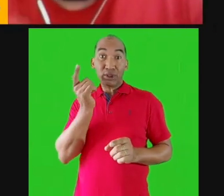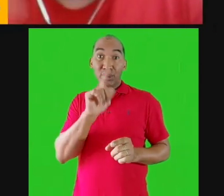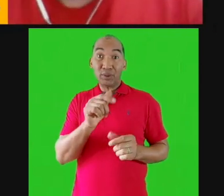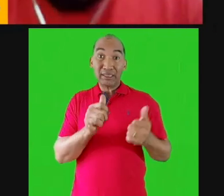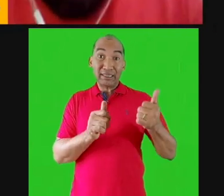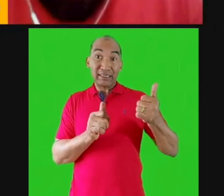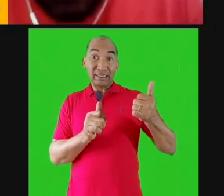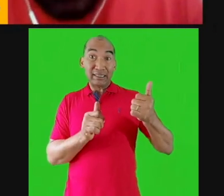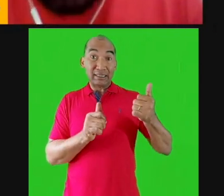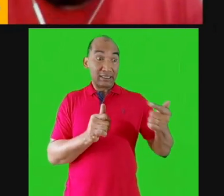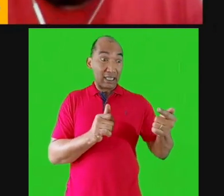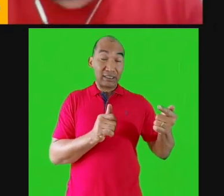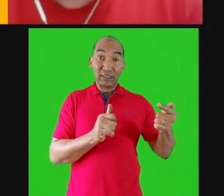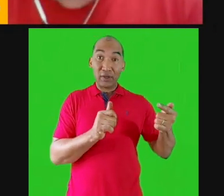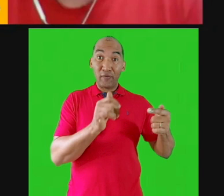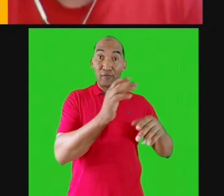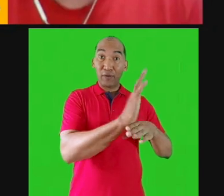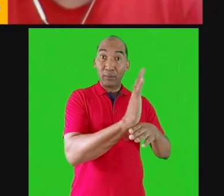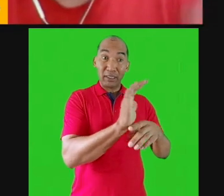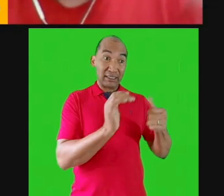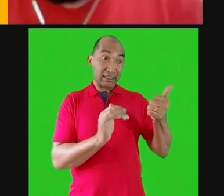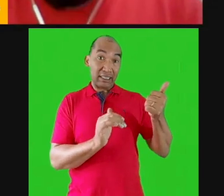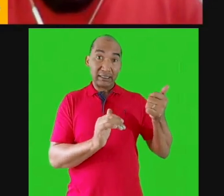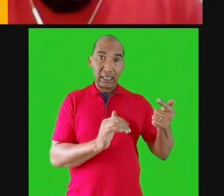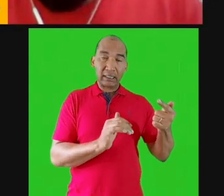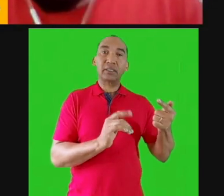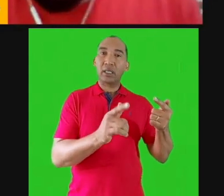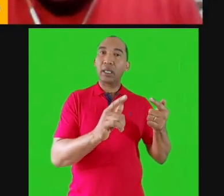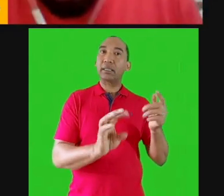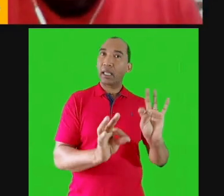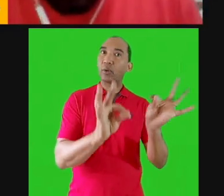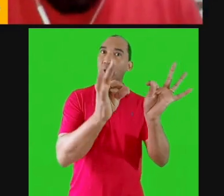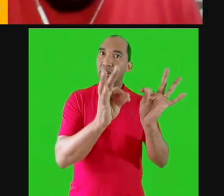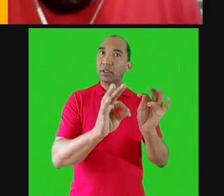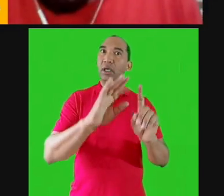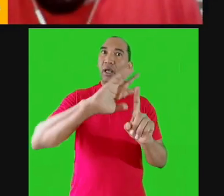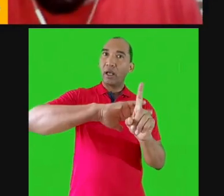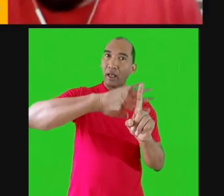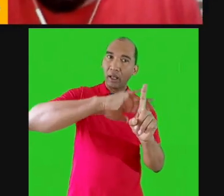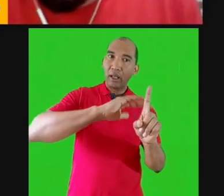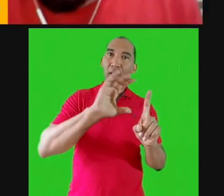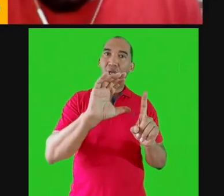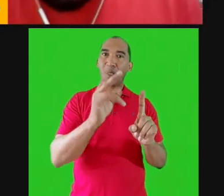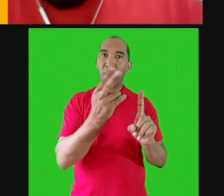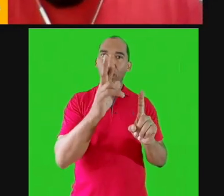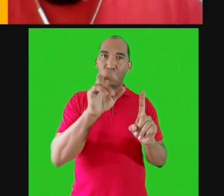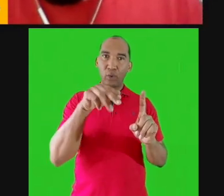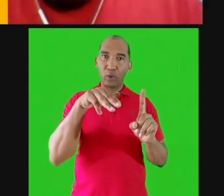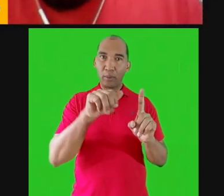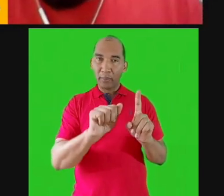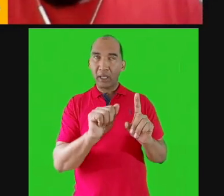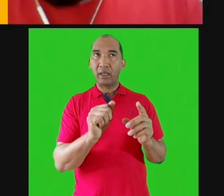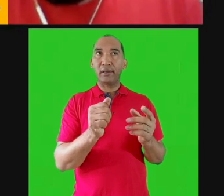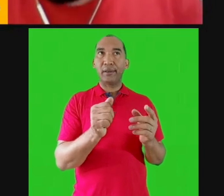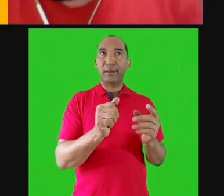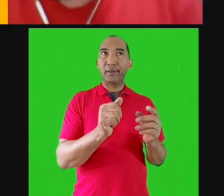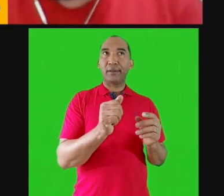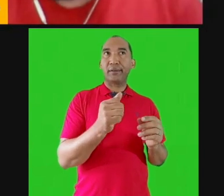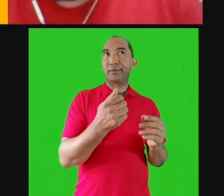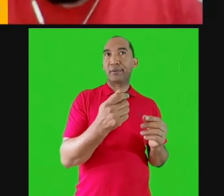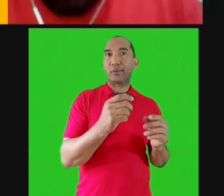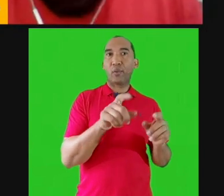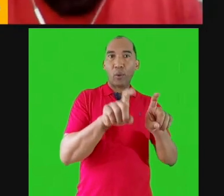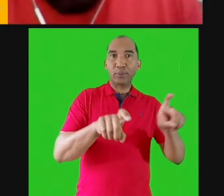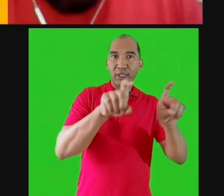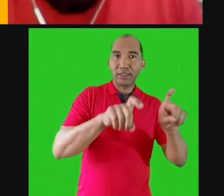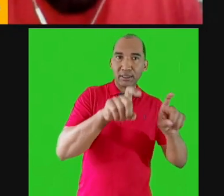aqui 17 filmes, inclusive trazendo tecnologias como chroma key, computação gráfica, feitas talvez sem